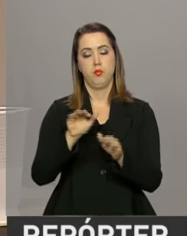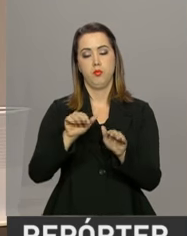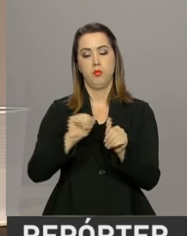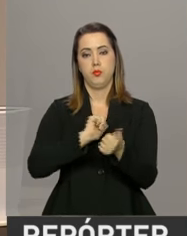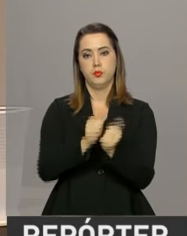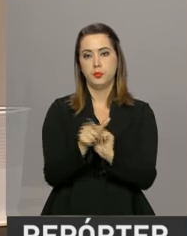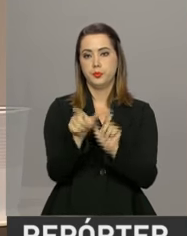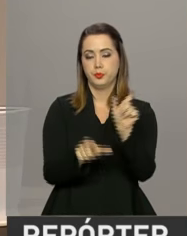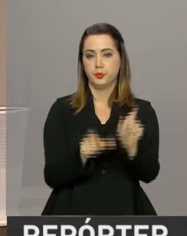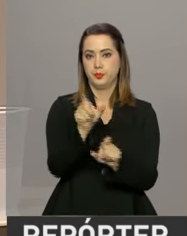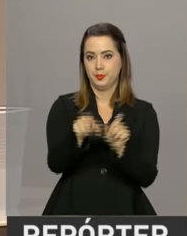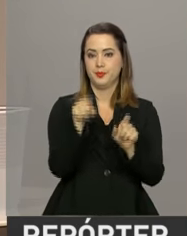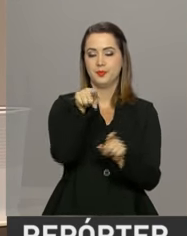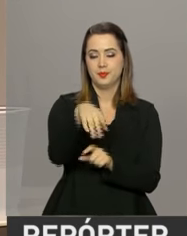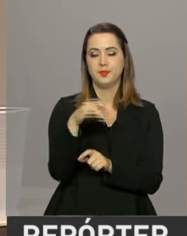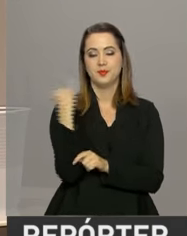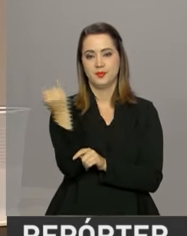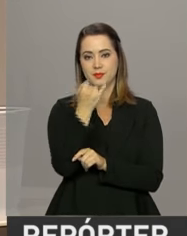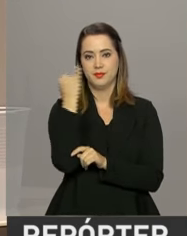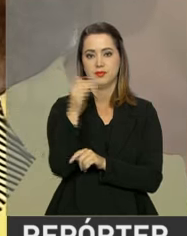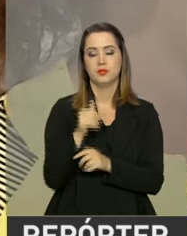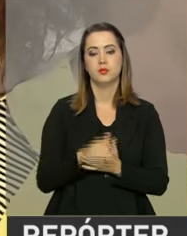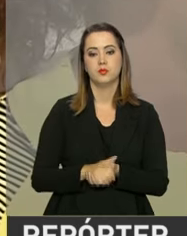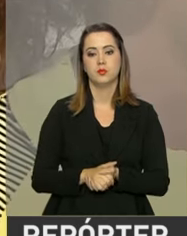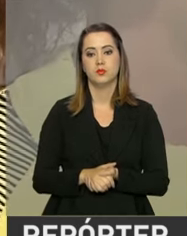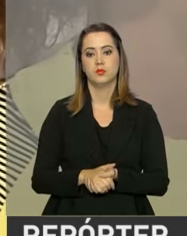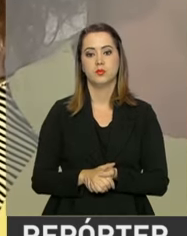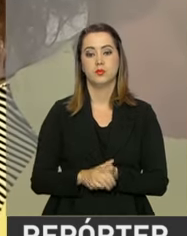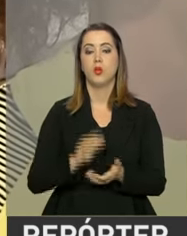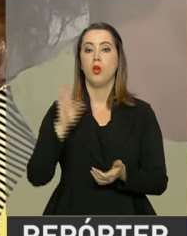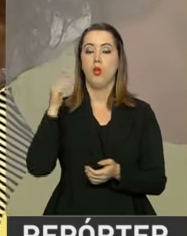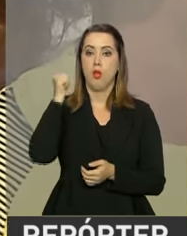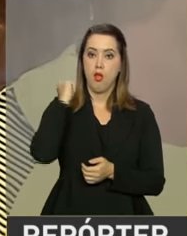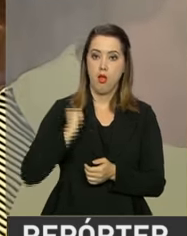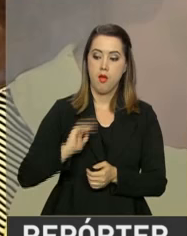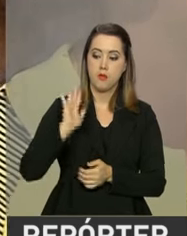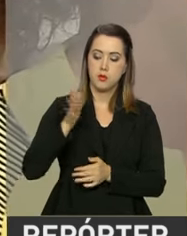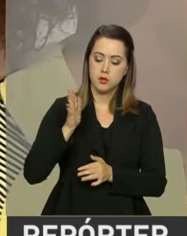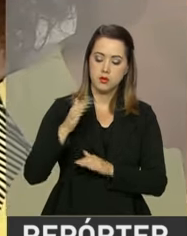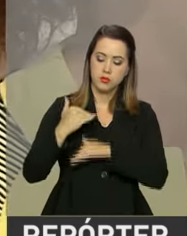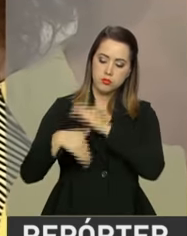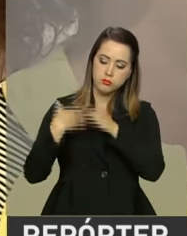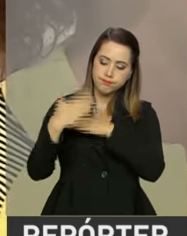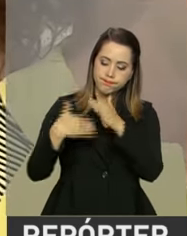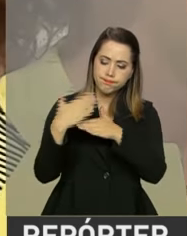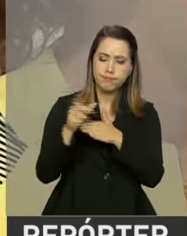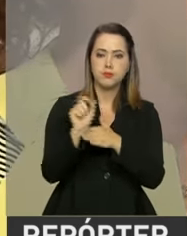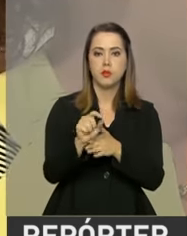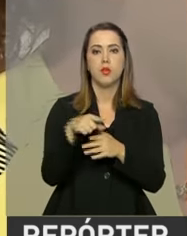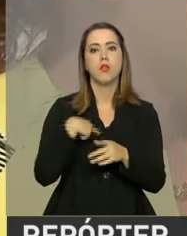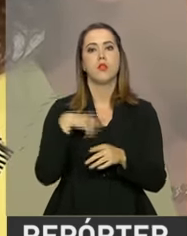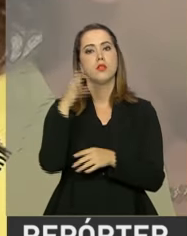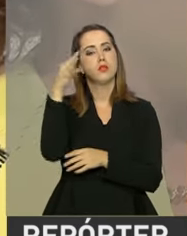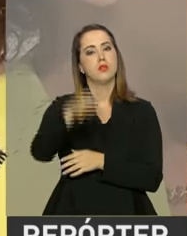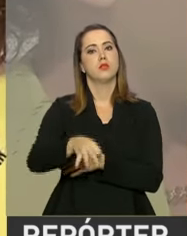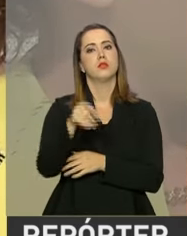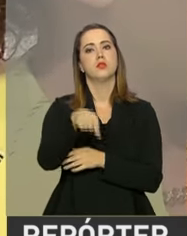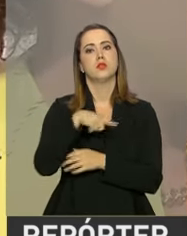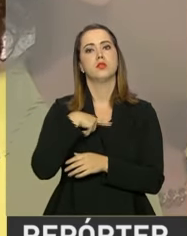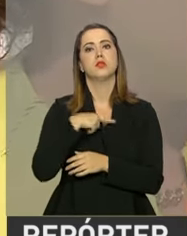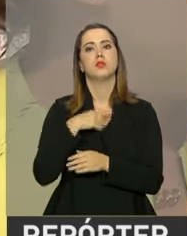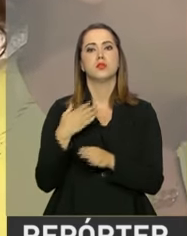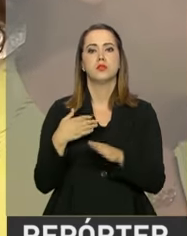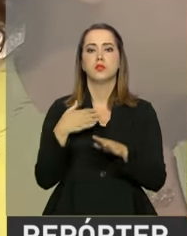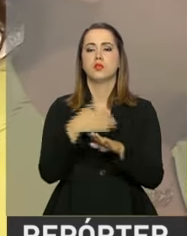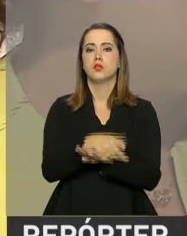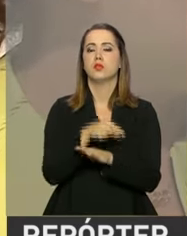ferramenta vai reforçar a importância do programa. A bolsa já vem acompanhando a gente há muito tempo, né? com certeza fez muita